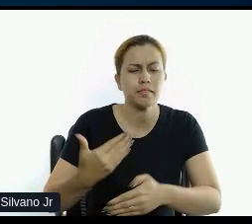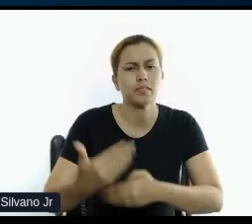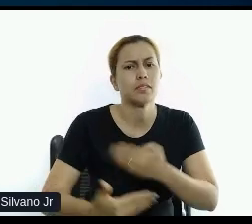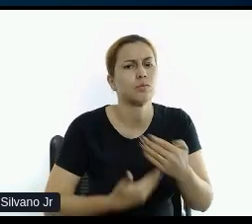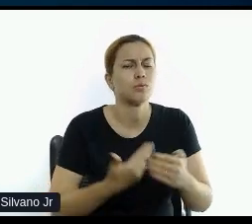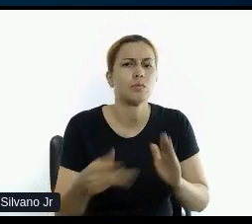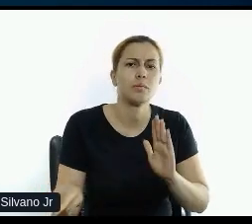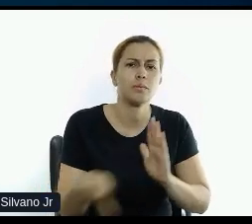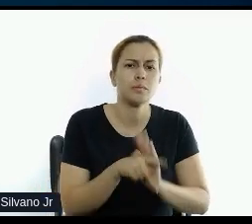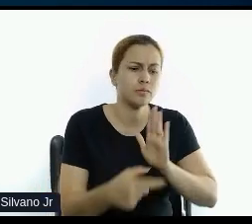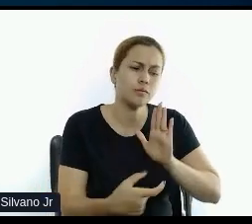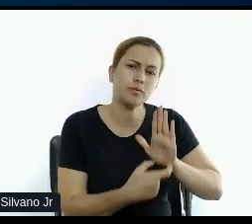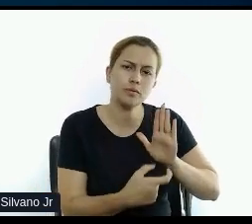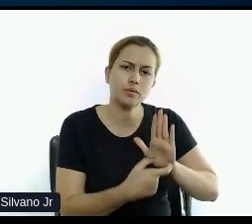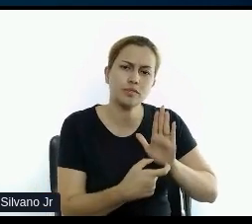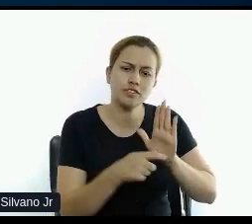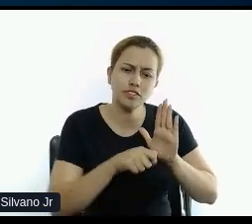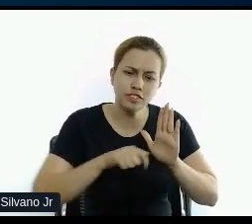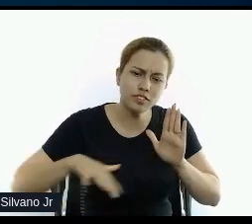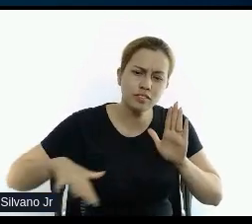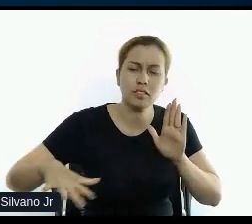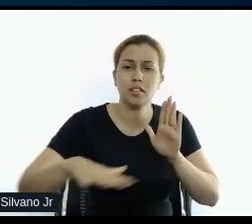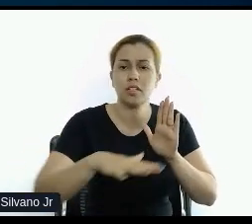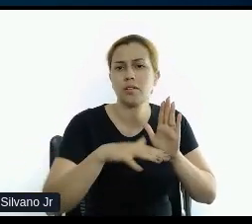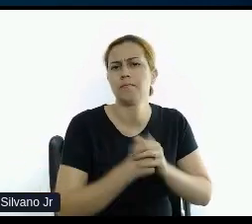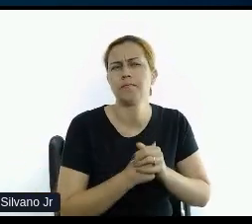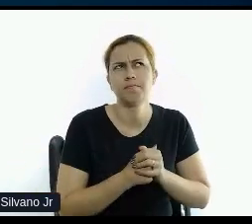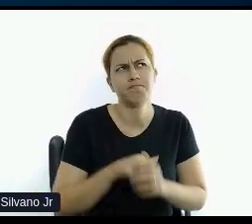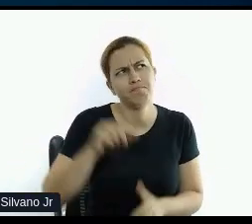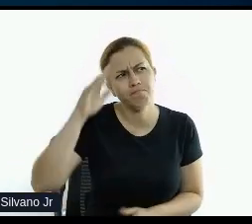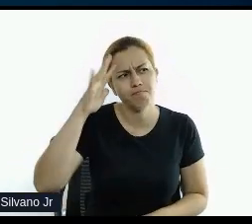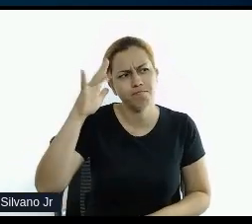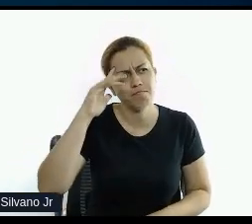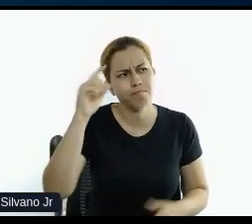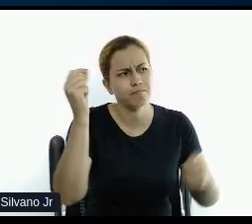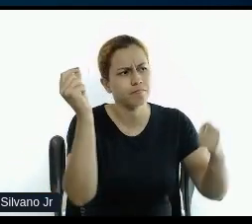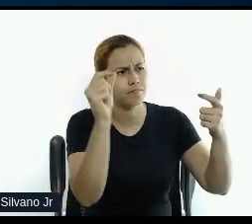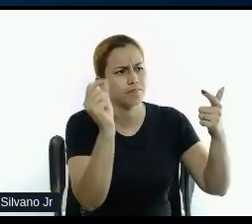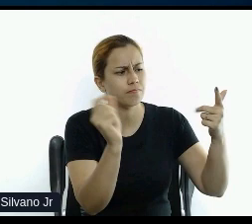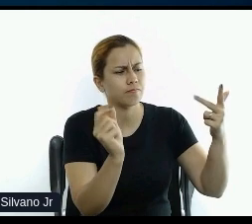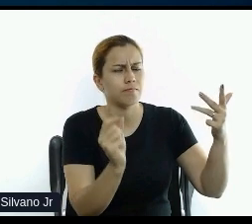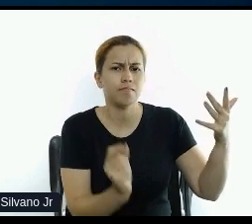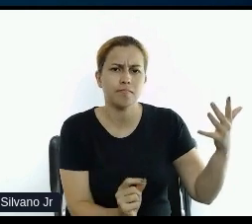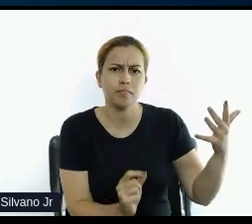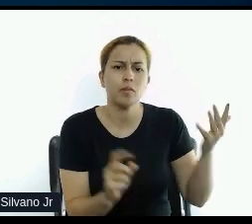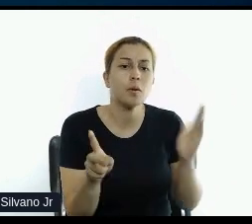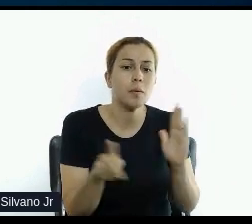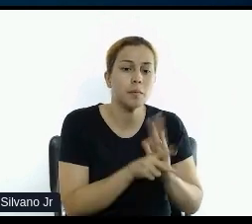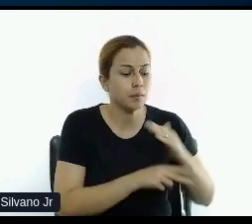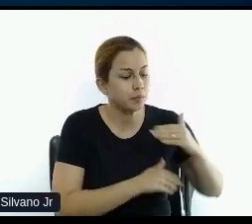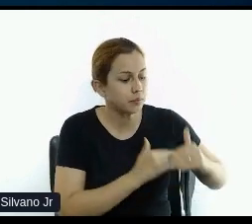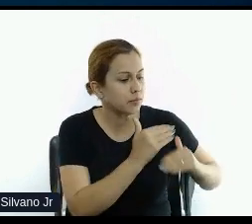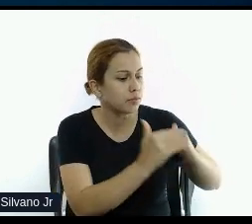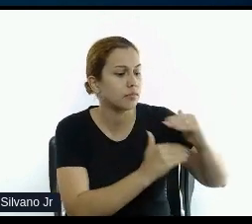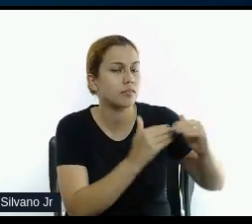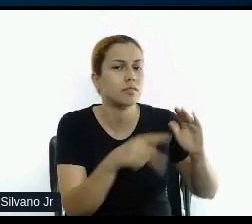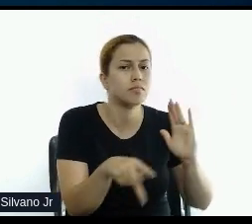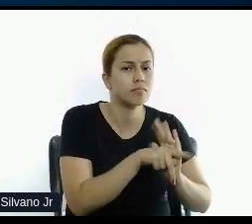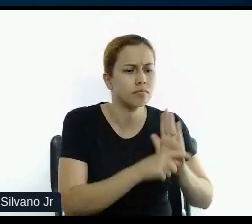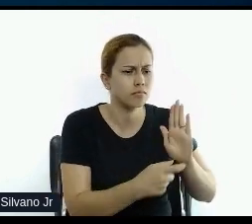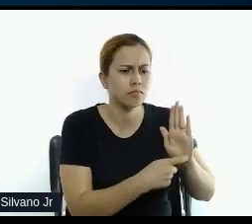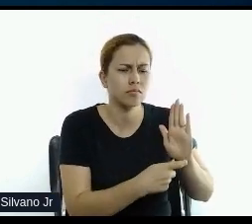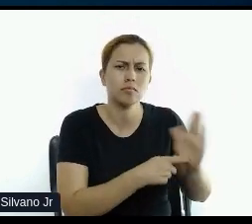quando eu começo a olhar para pontos específicos que são muito importantes hoje para o desenvolvimento de um produto de software de